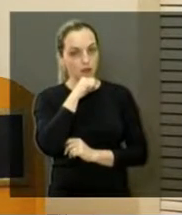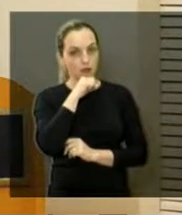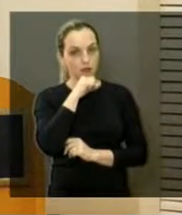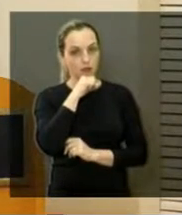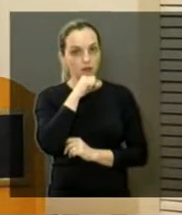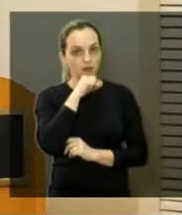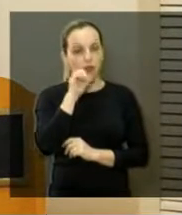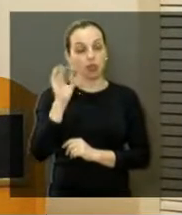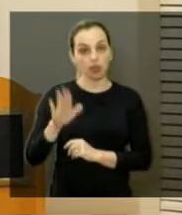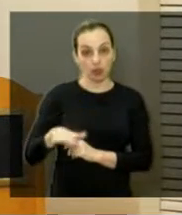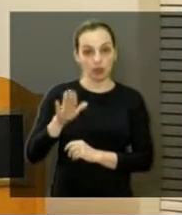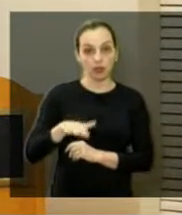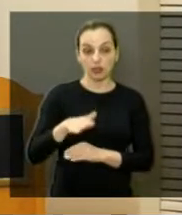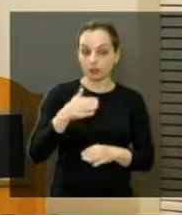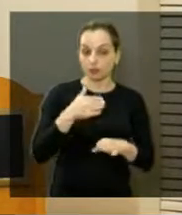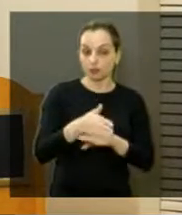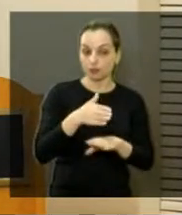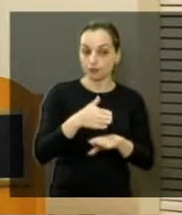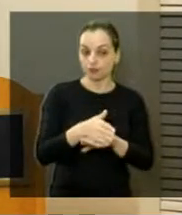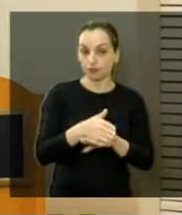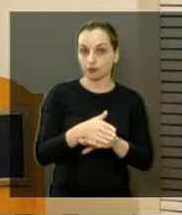criança.